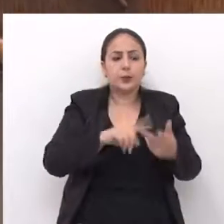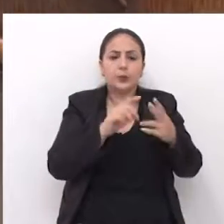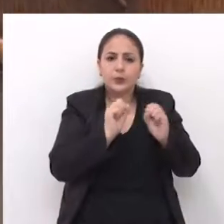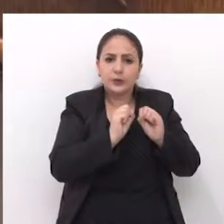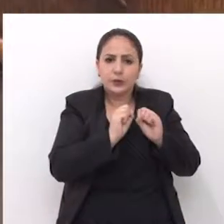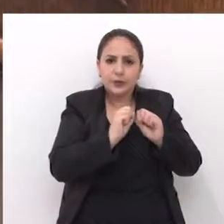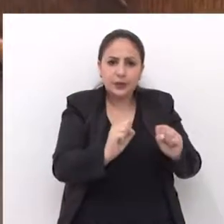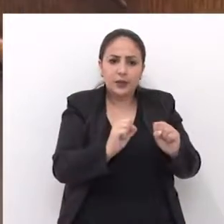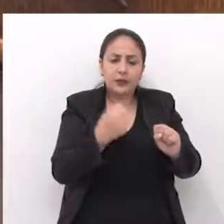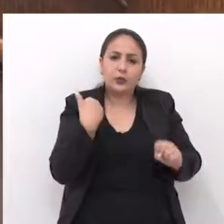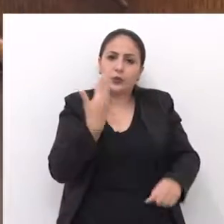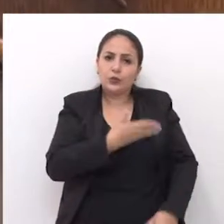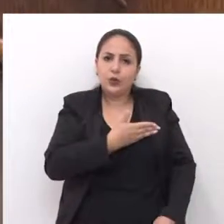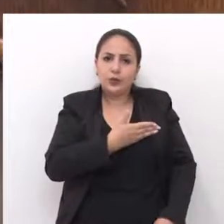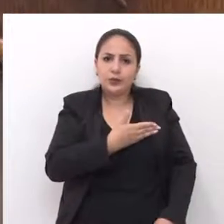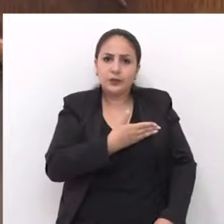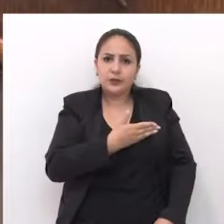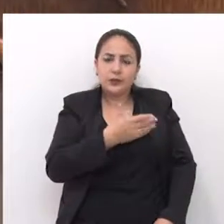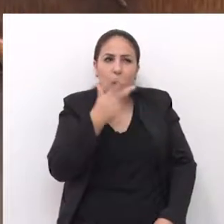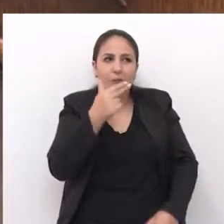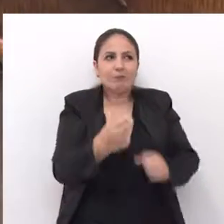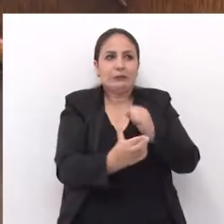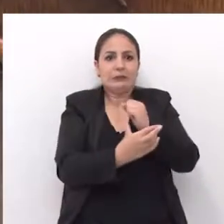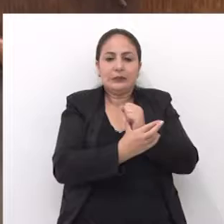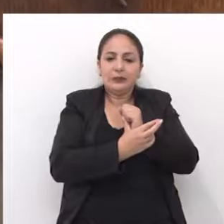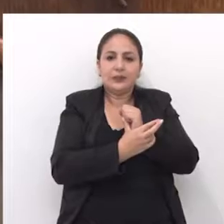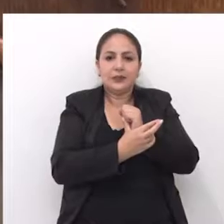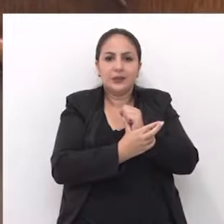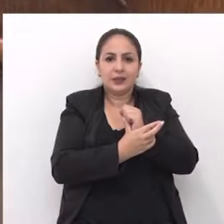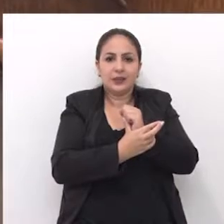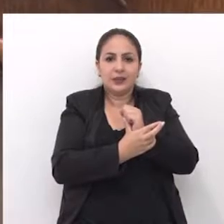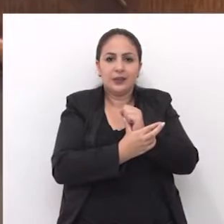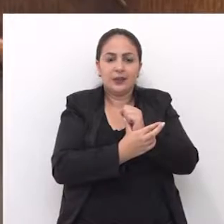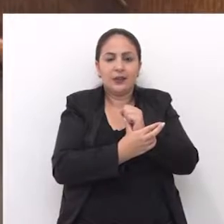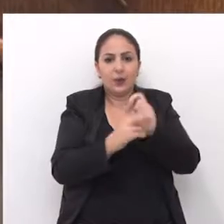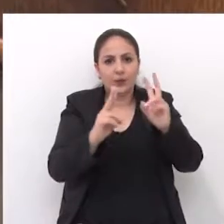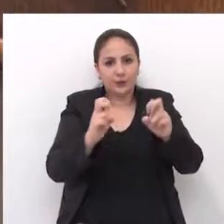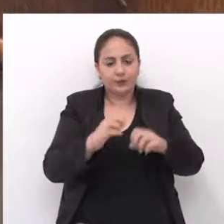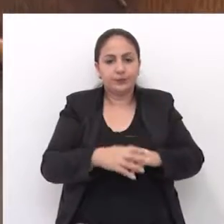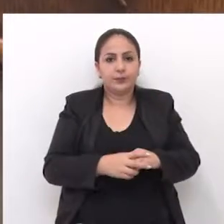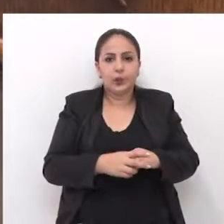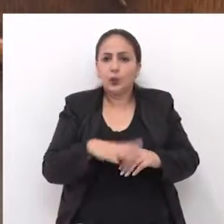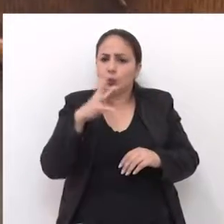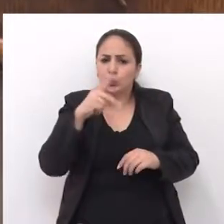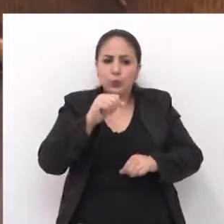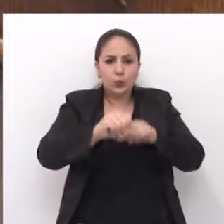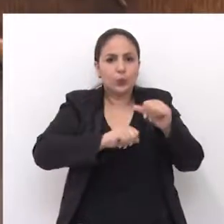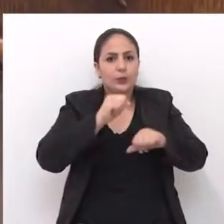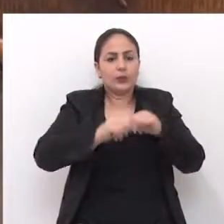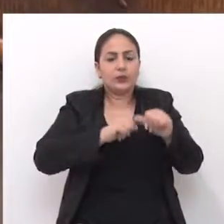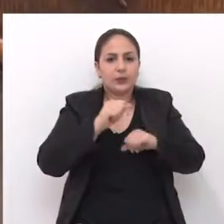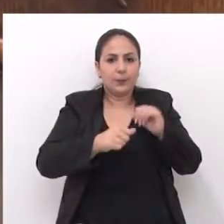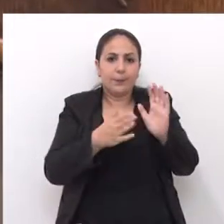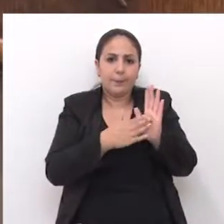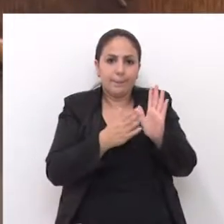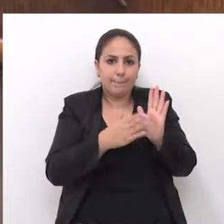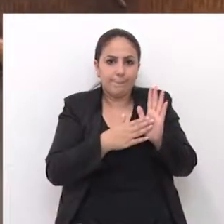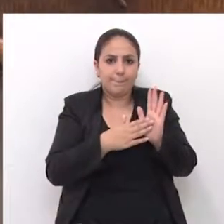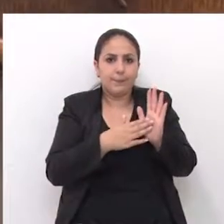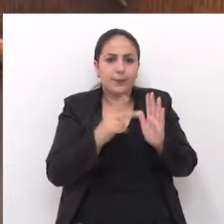senhores secretários, nós ficamos, obviamente, que presos, né, à sua disciplina. E toda